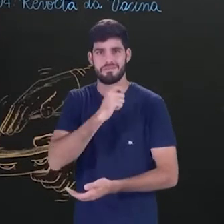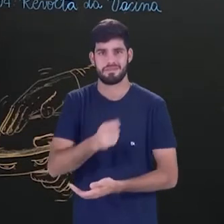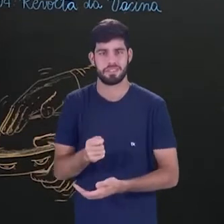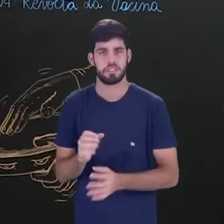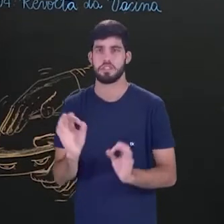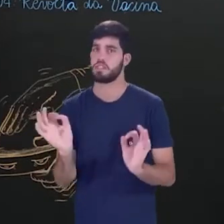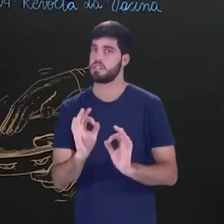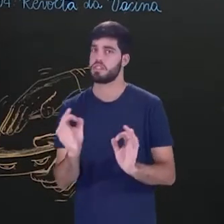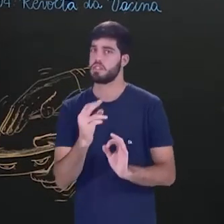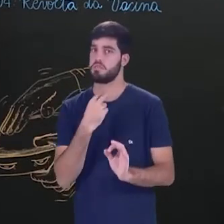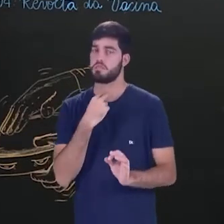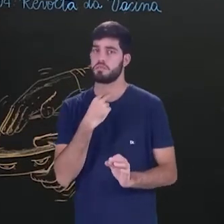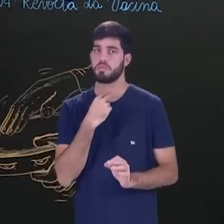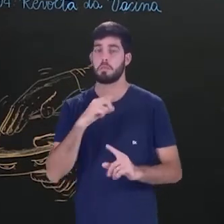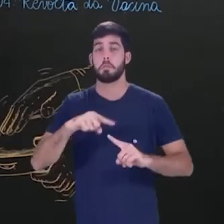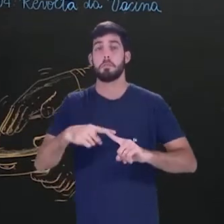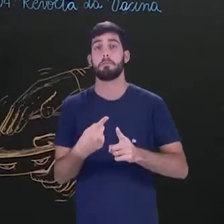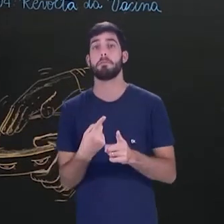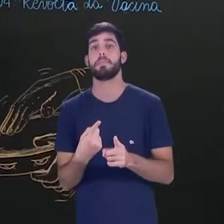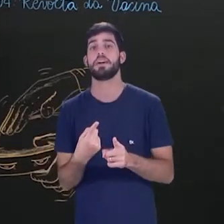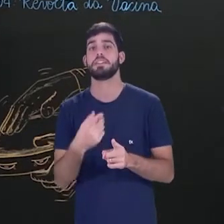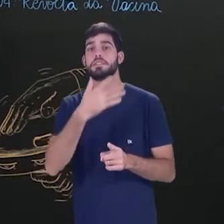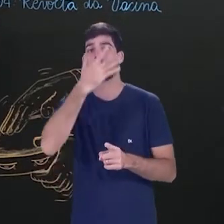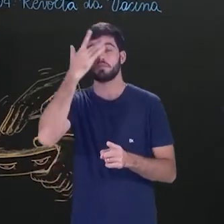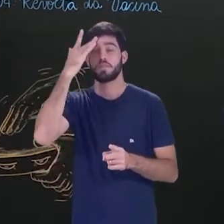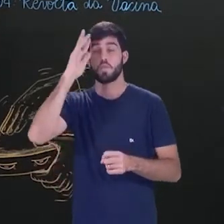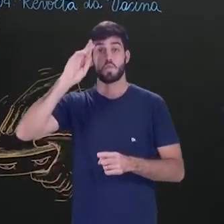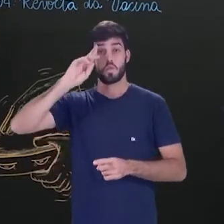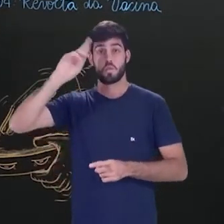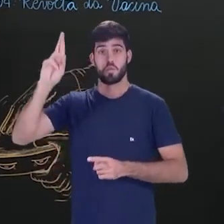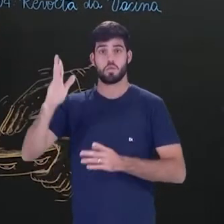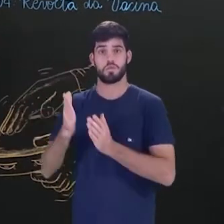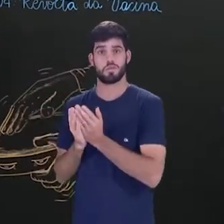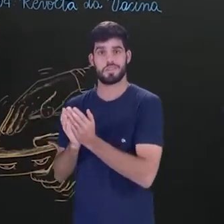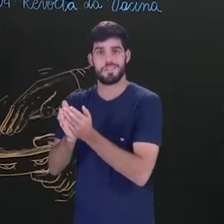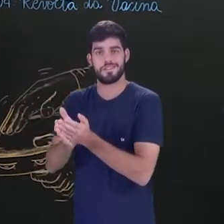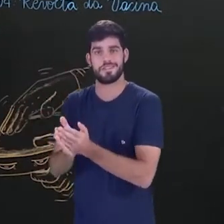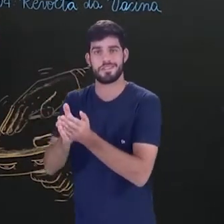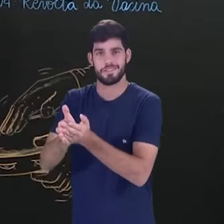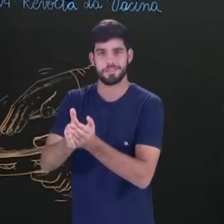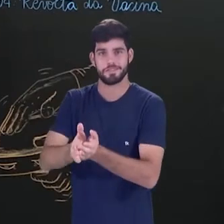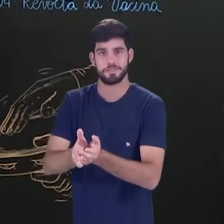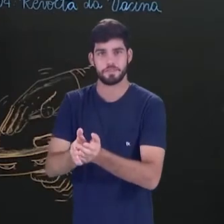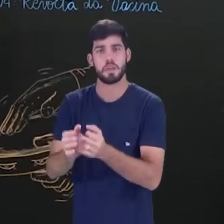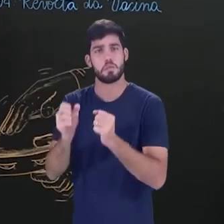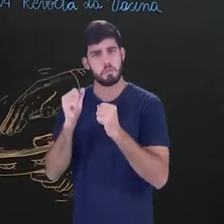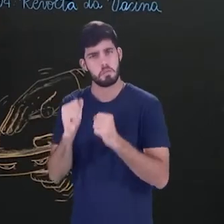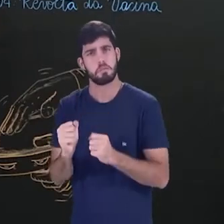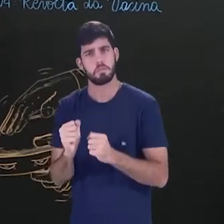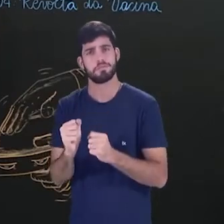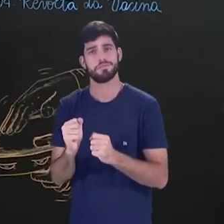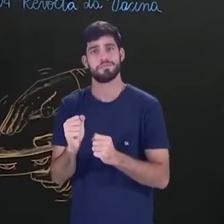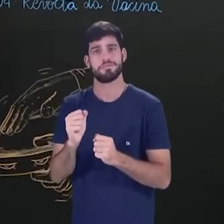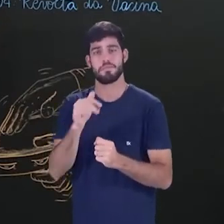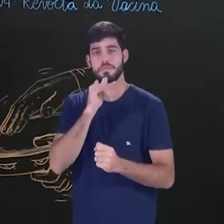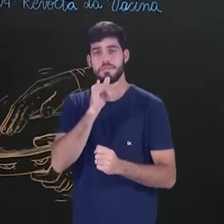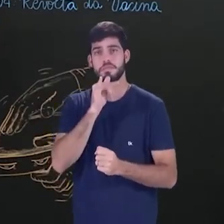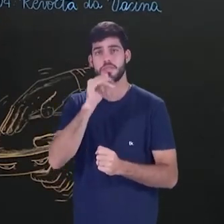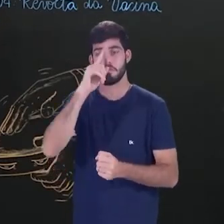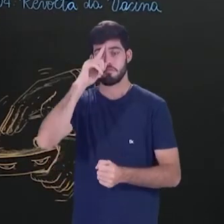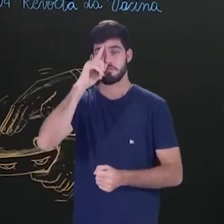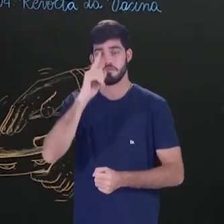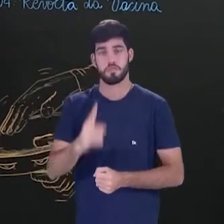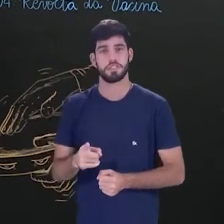comandantes dos navios poderiam aplicar castigos aos marinheiros, que eram pessoas que faziam os trabalhos mais braçais e físicos,